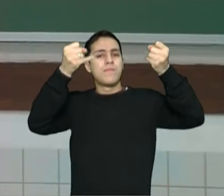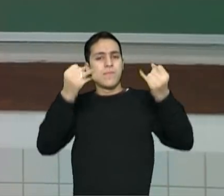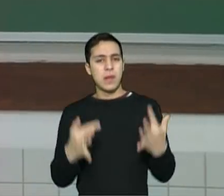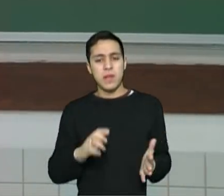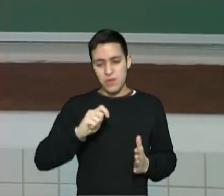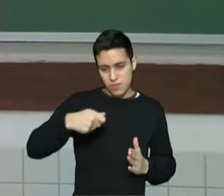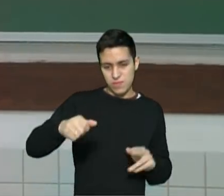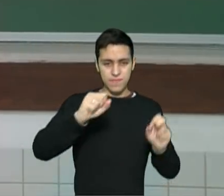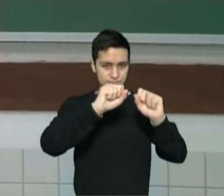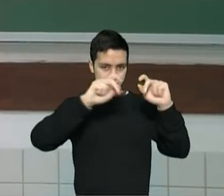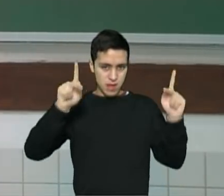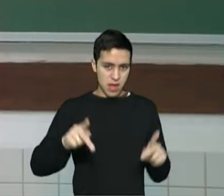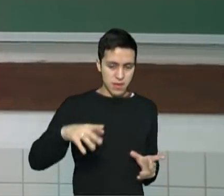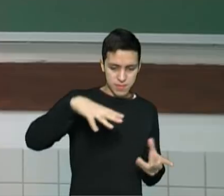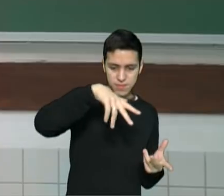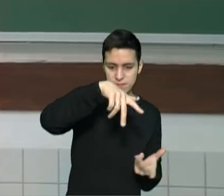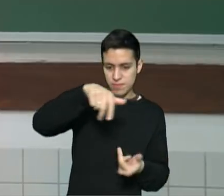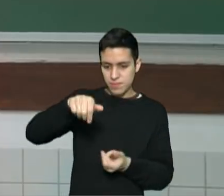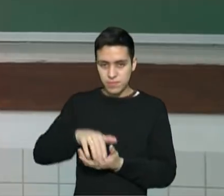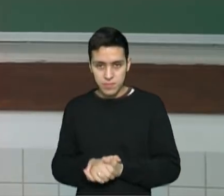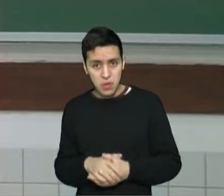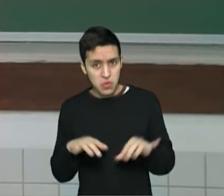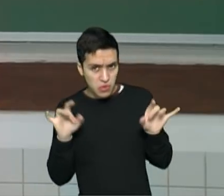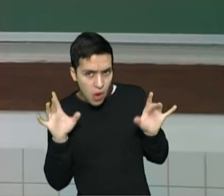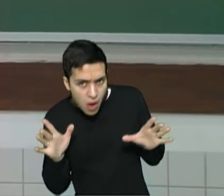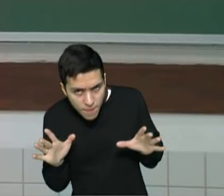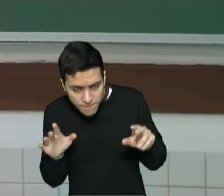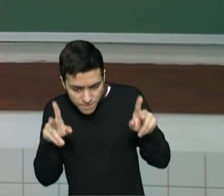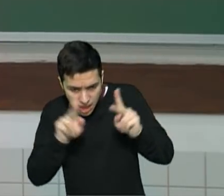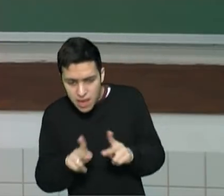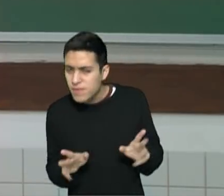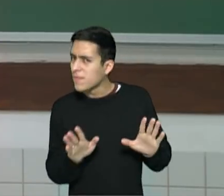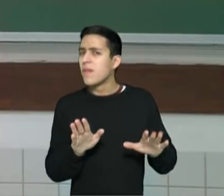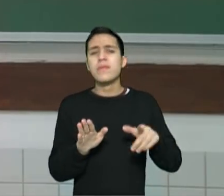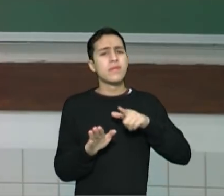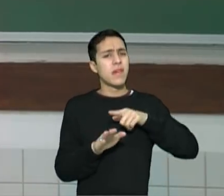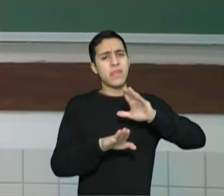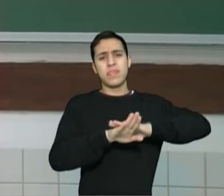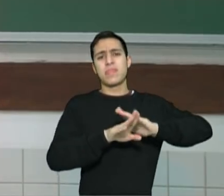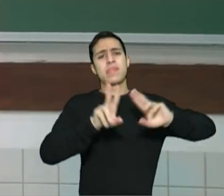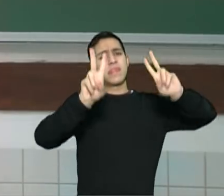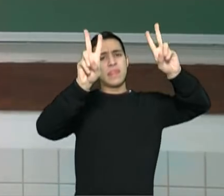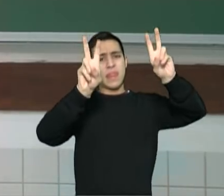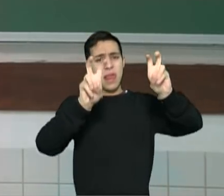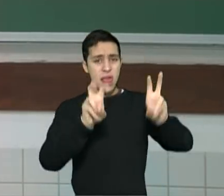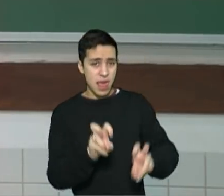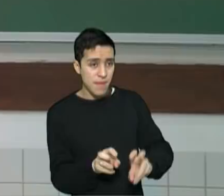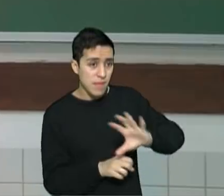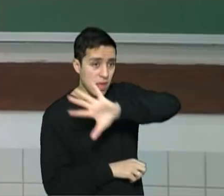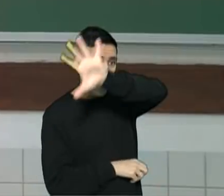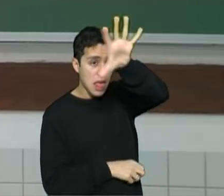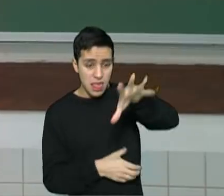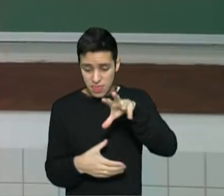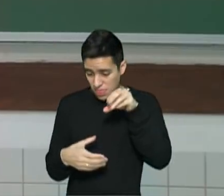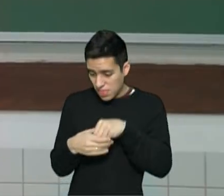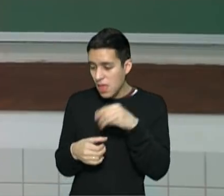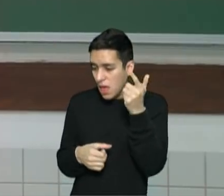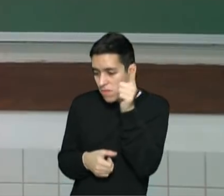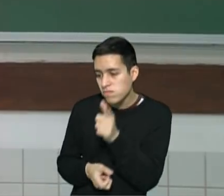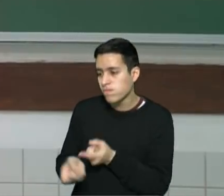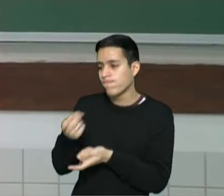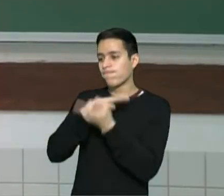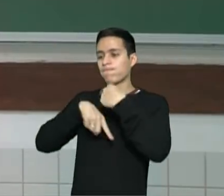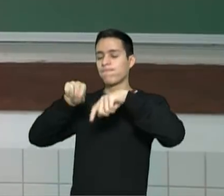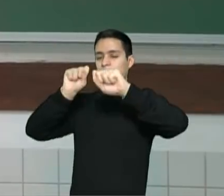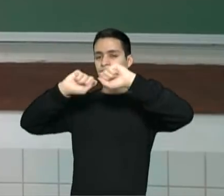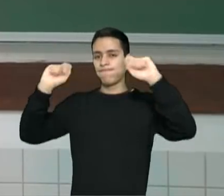paz mundial. Então, não é só a paz mundial, são vários assuntos que estão inseridos para se atingir aquela paz. Então,